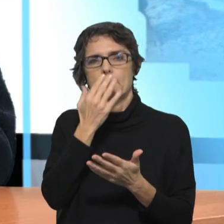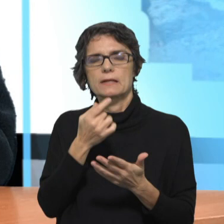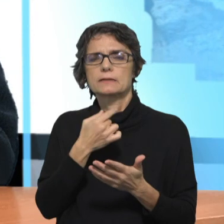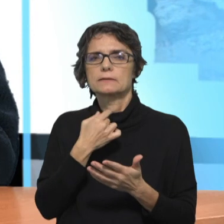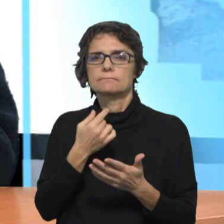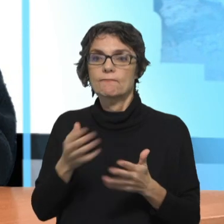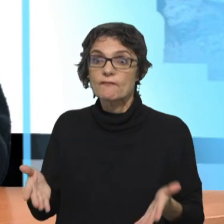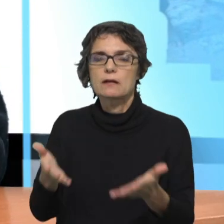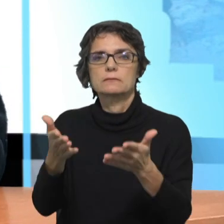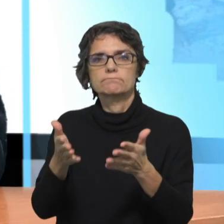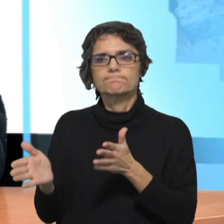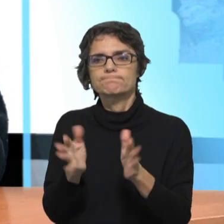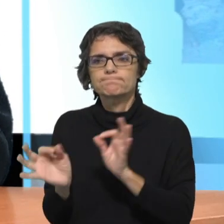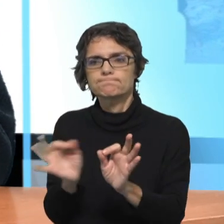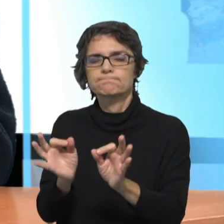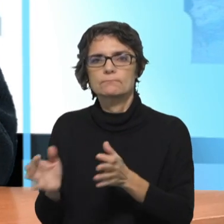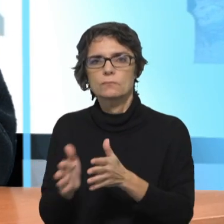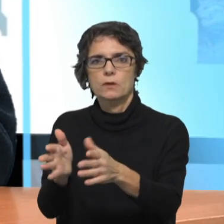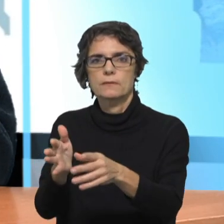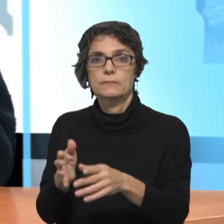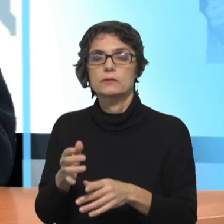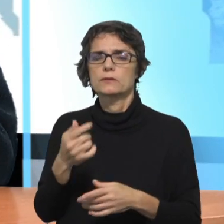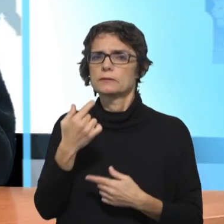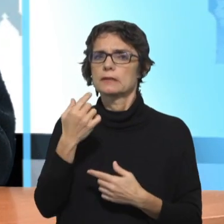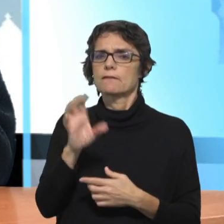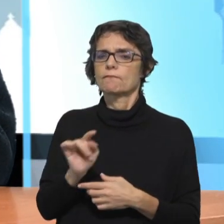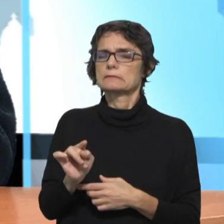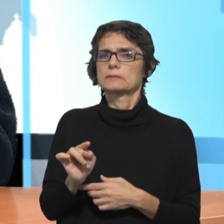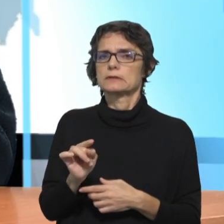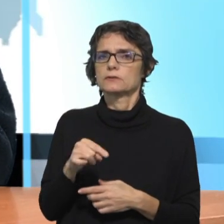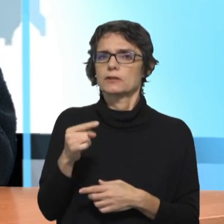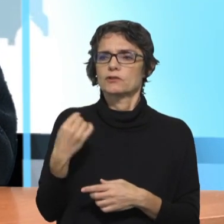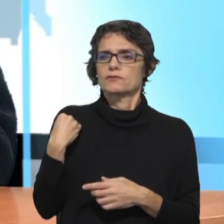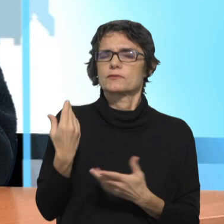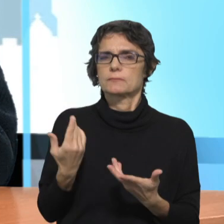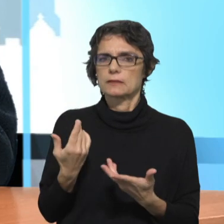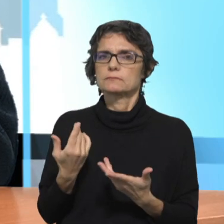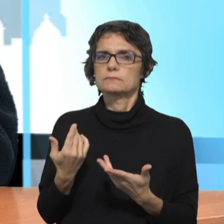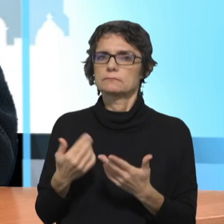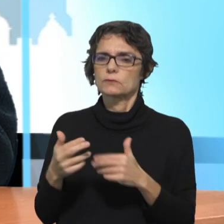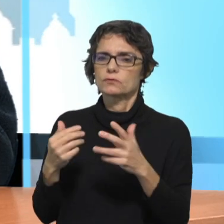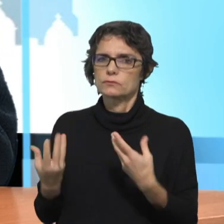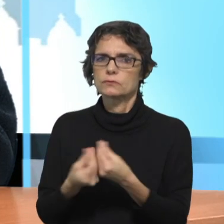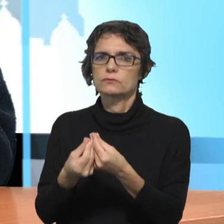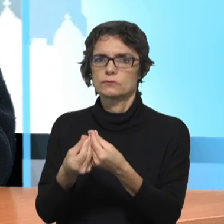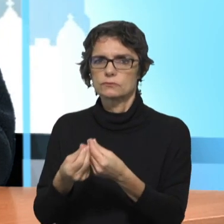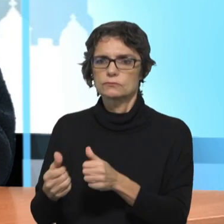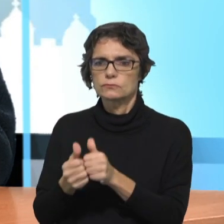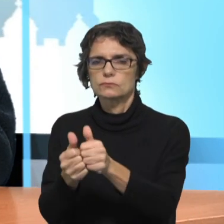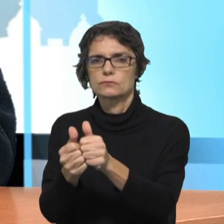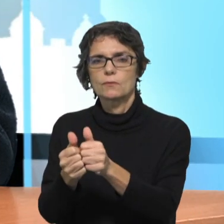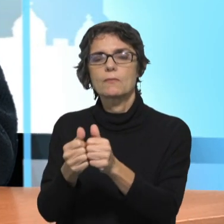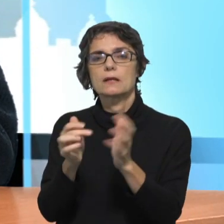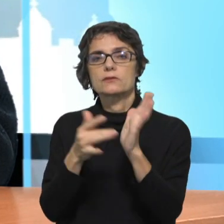caminho. E é esta dinâmica do caminho que nós somos convidados a realizar para podermos ser discípulos de